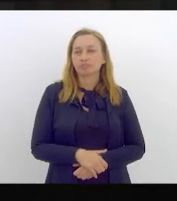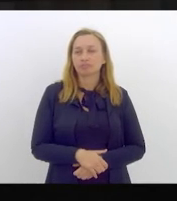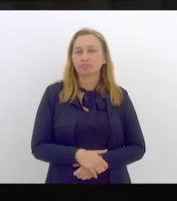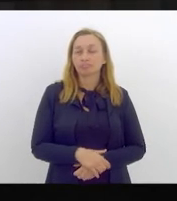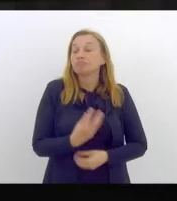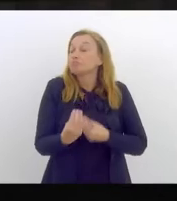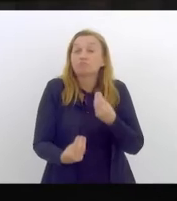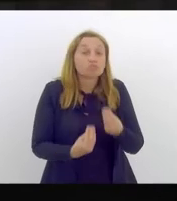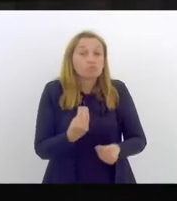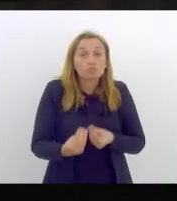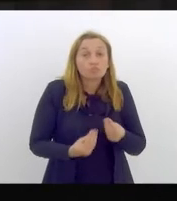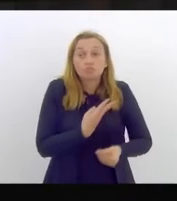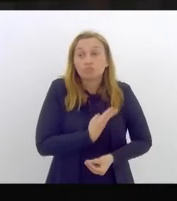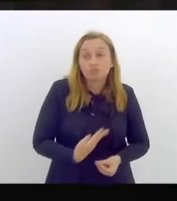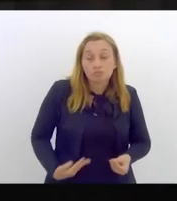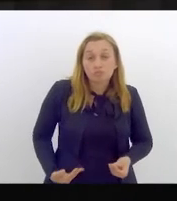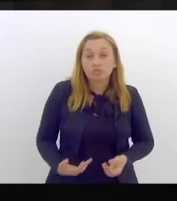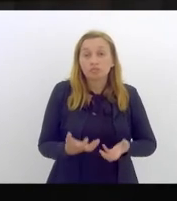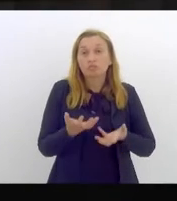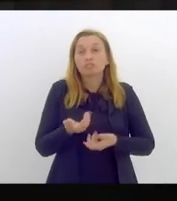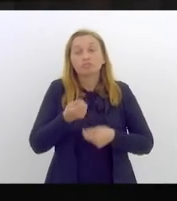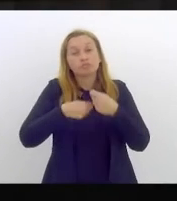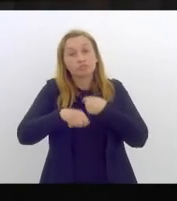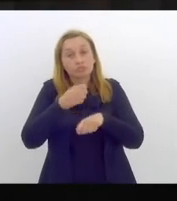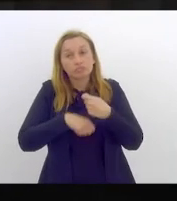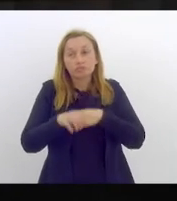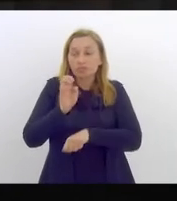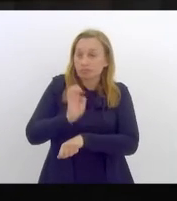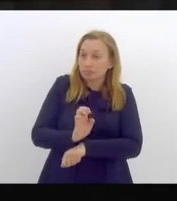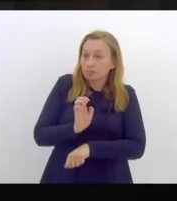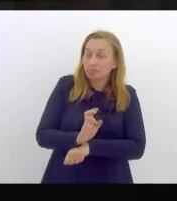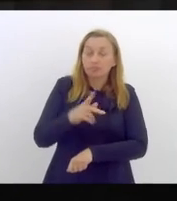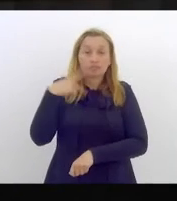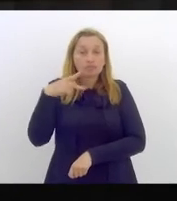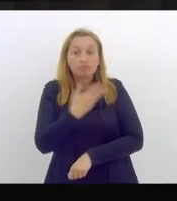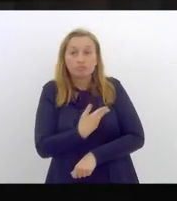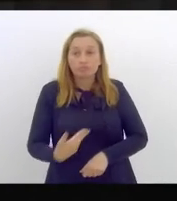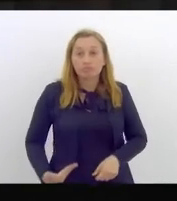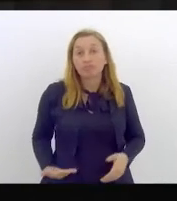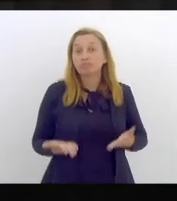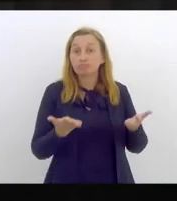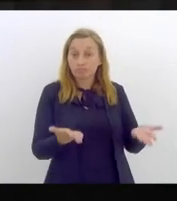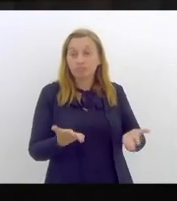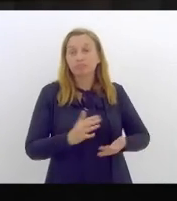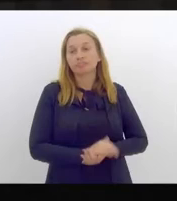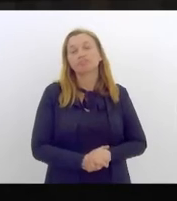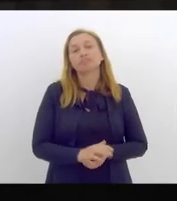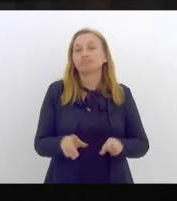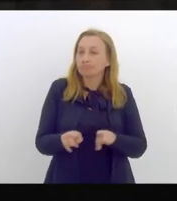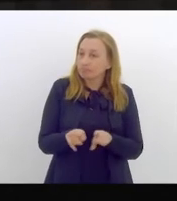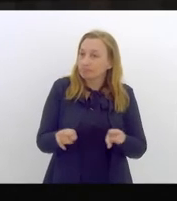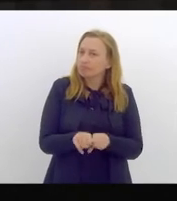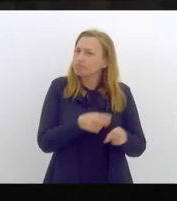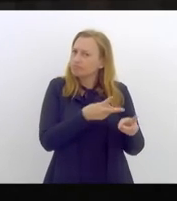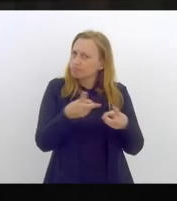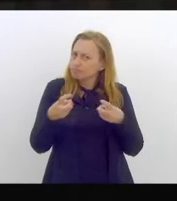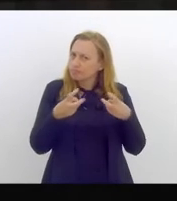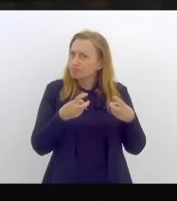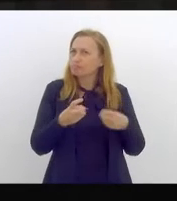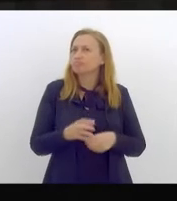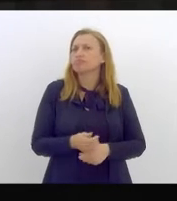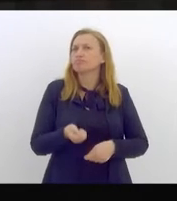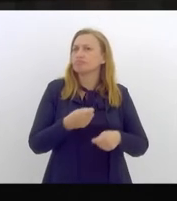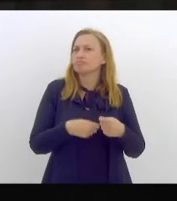como que o governo pretende administrar o Estado, as políticas públicas, né? E, ao mesmo tempo, você se